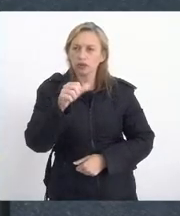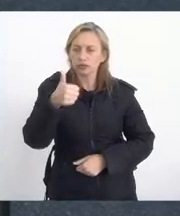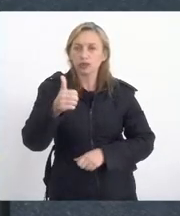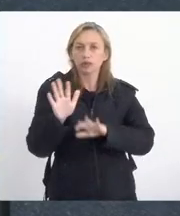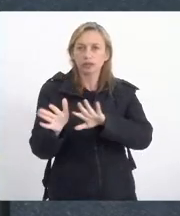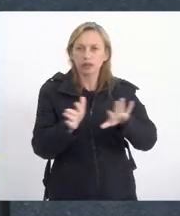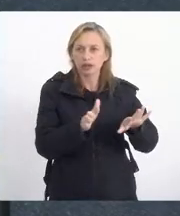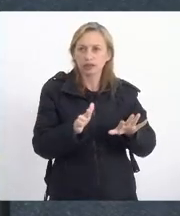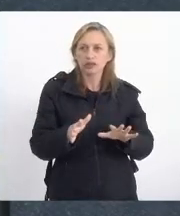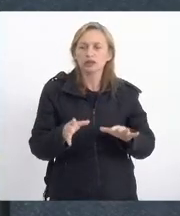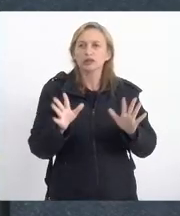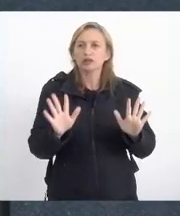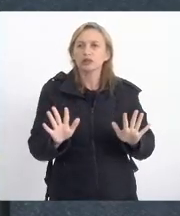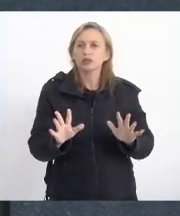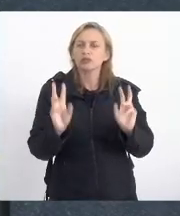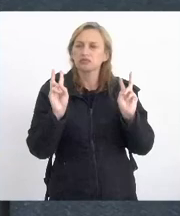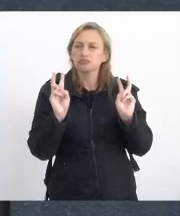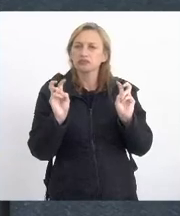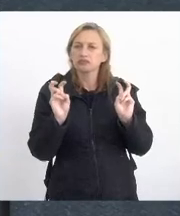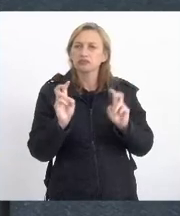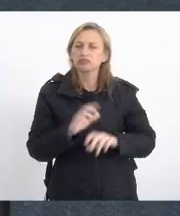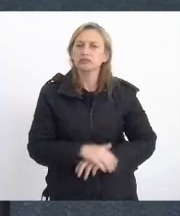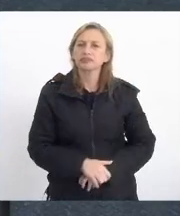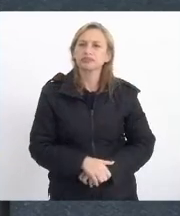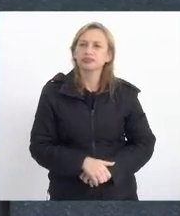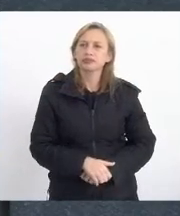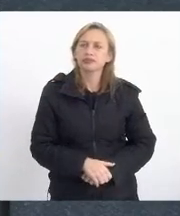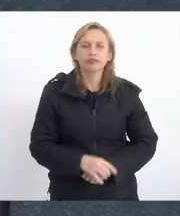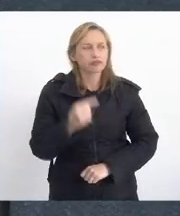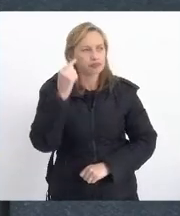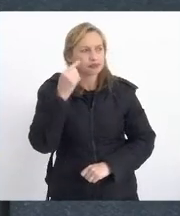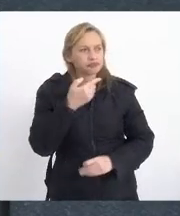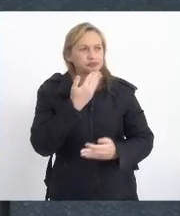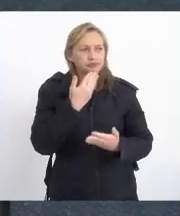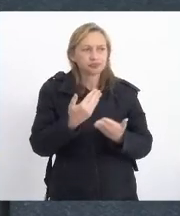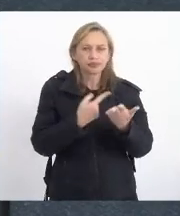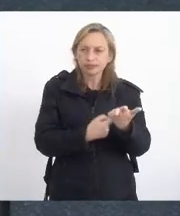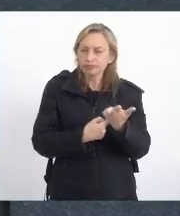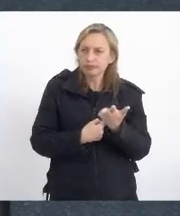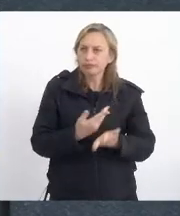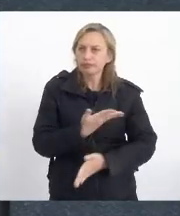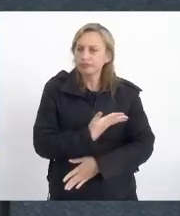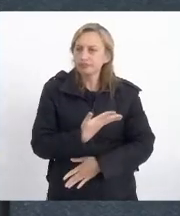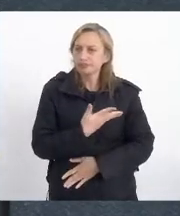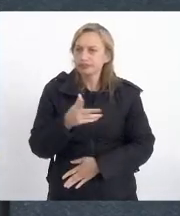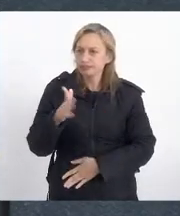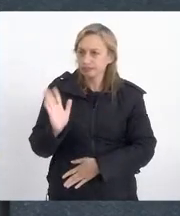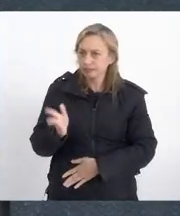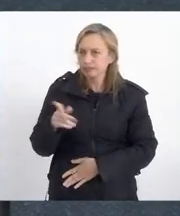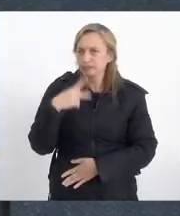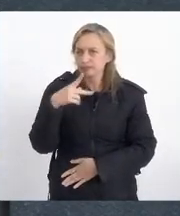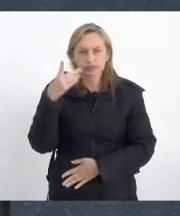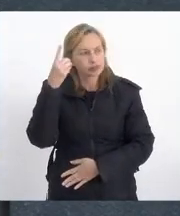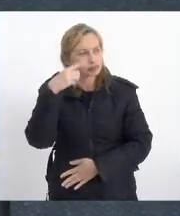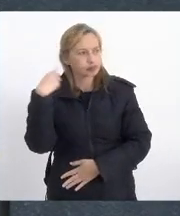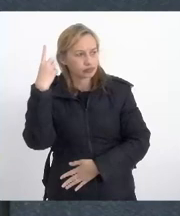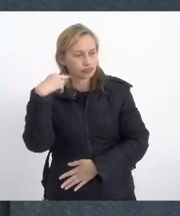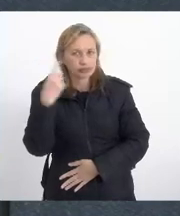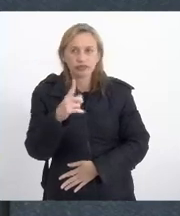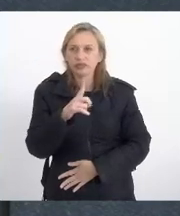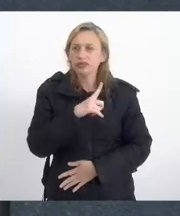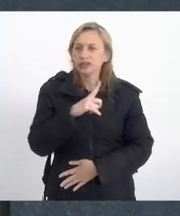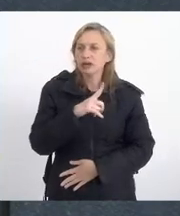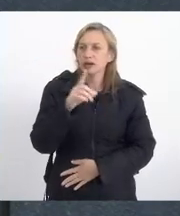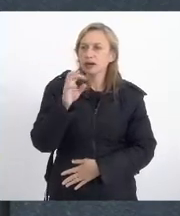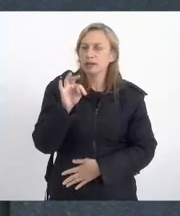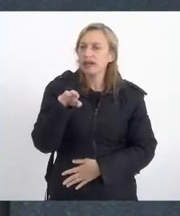questão até de tecnicismo, e peço a ajuda dos colegas que me antecederam aqui, os advogados, a gente tem uma